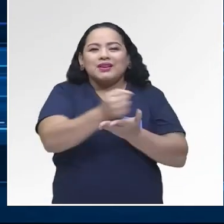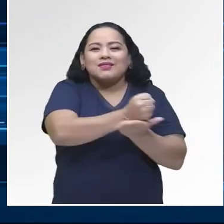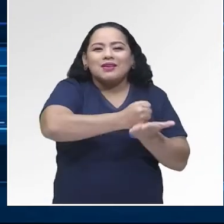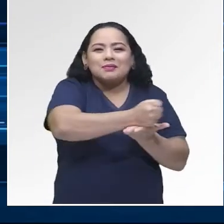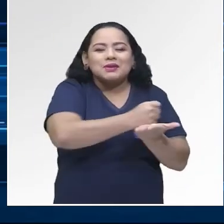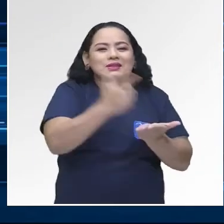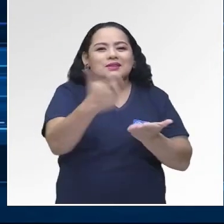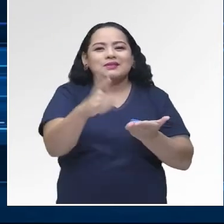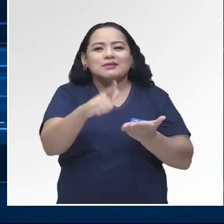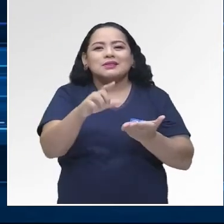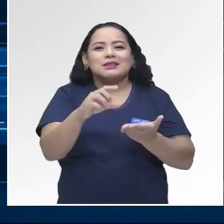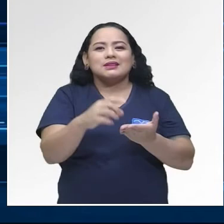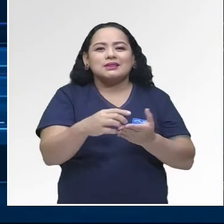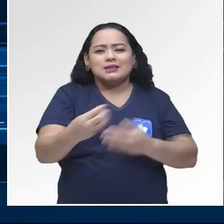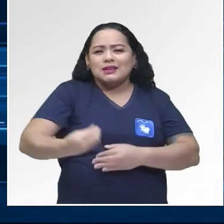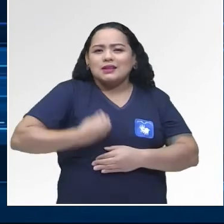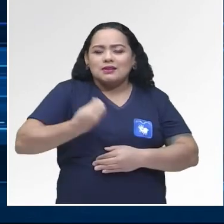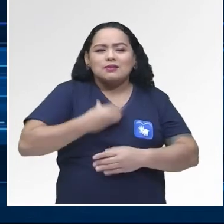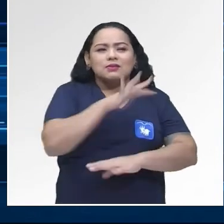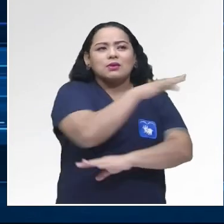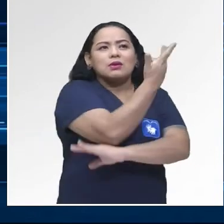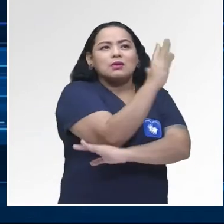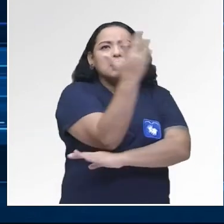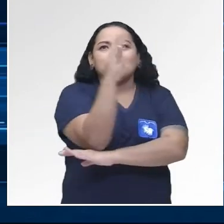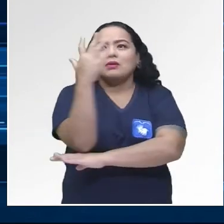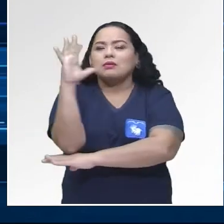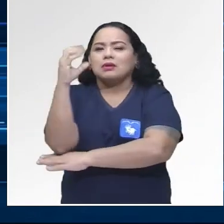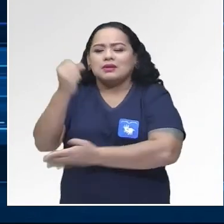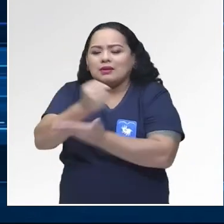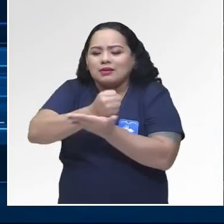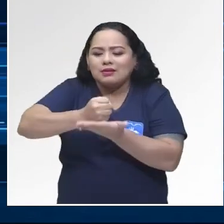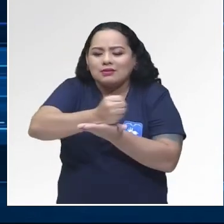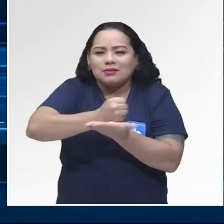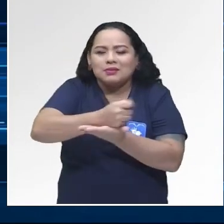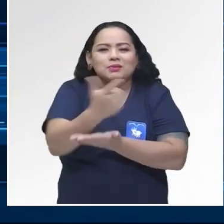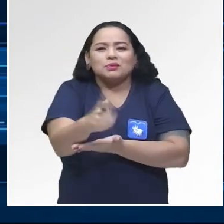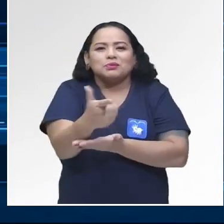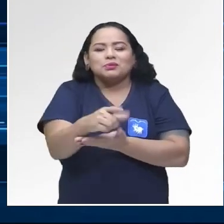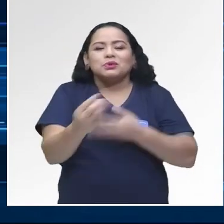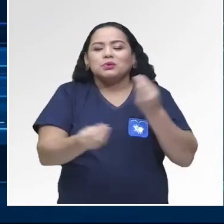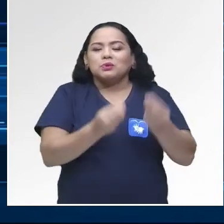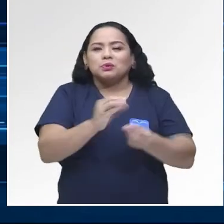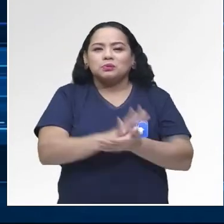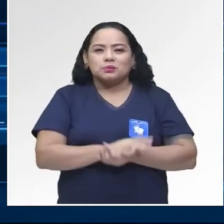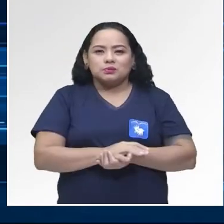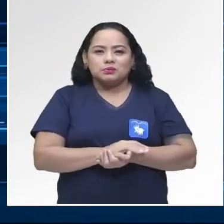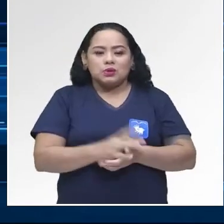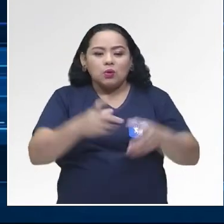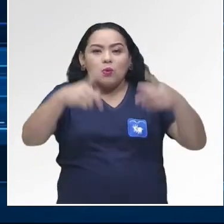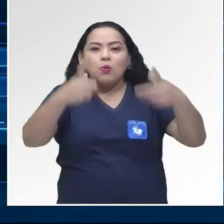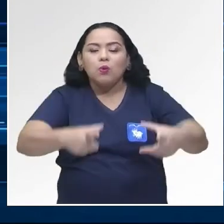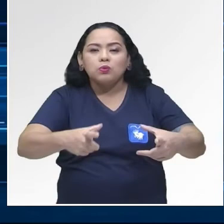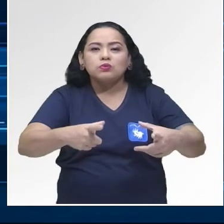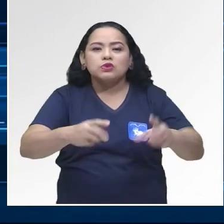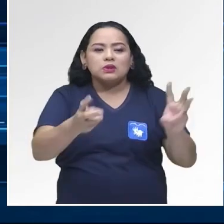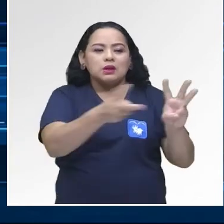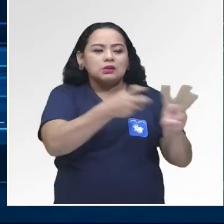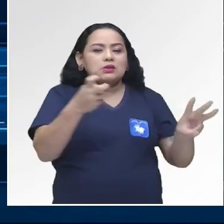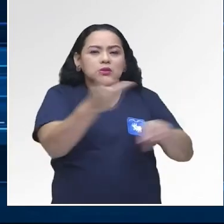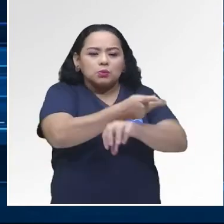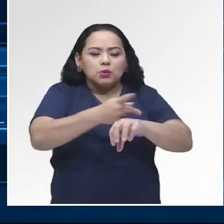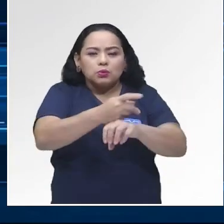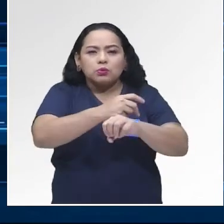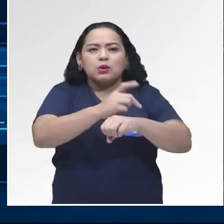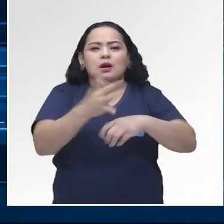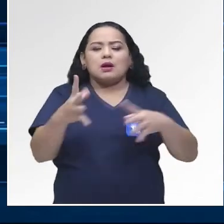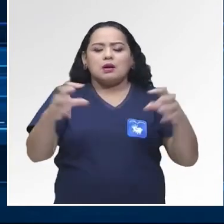na mata, não tem uma farmácia ali na frente, né? Não tem. Então, aonde que eles buscam a sua cura?